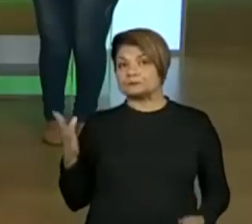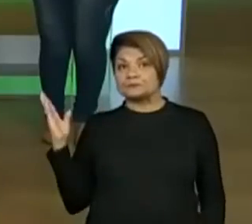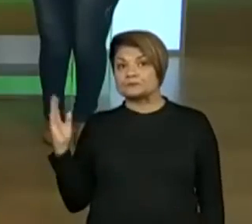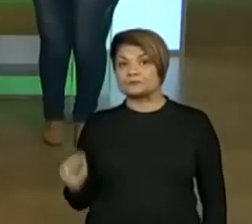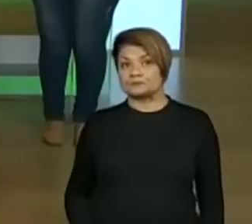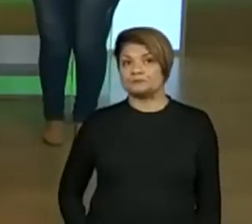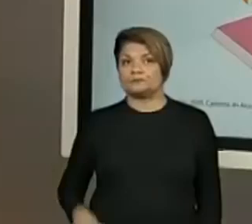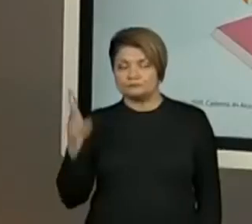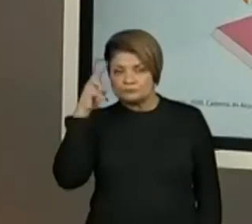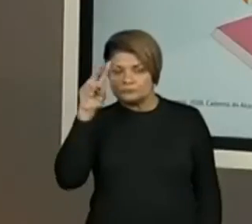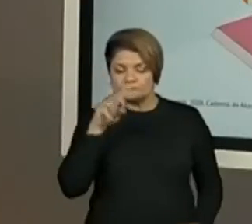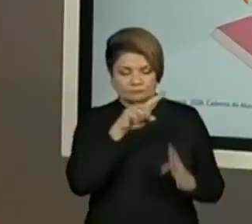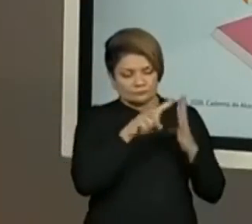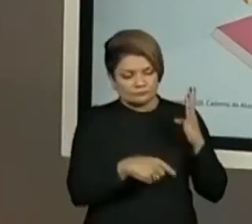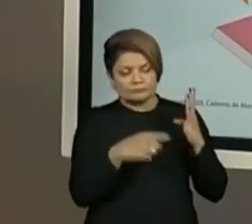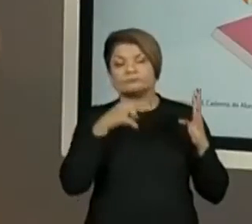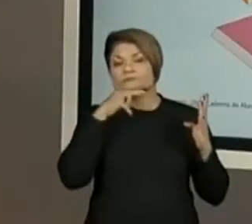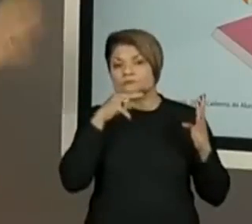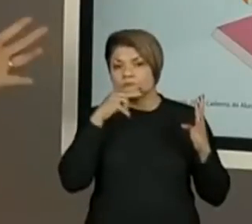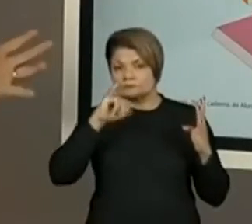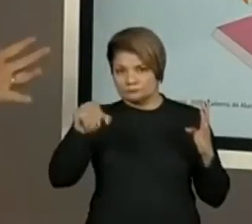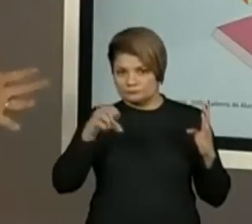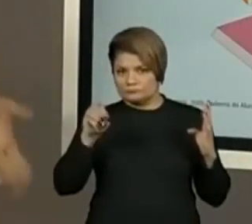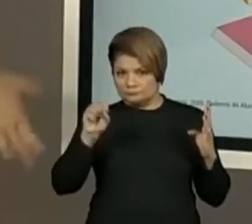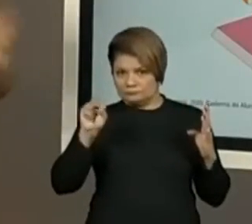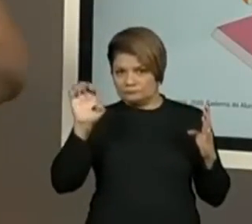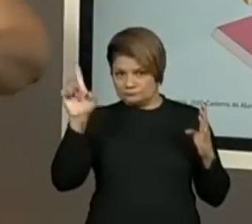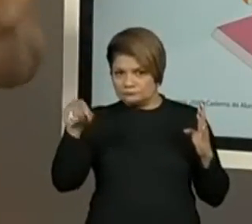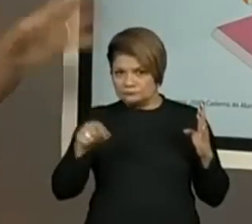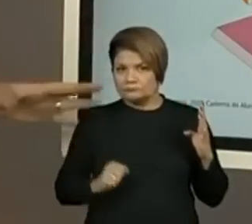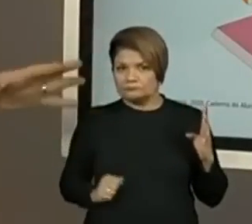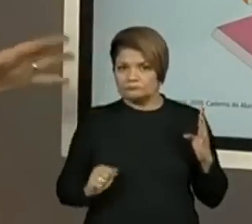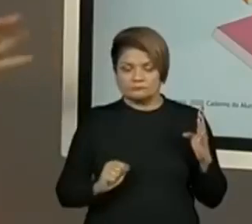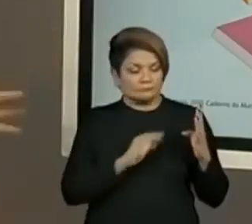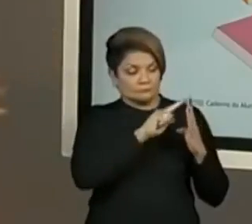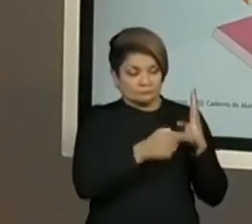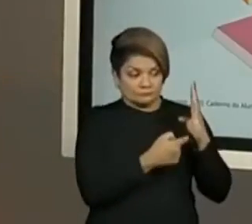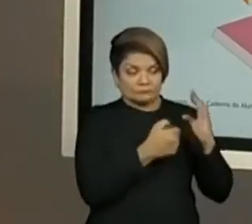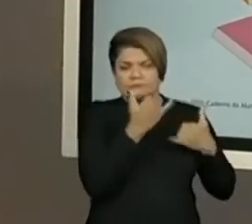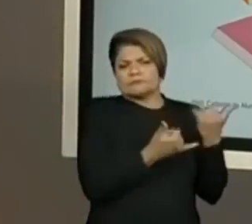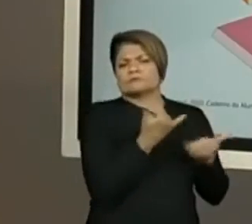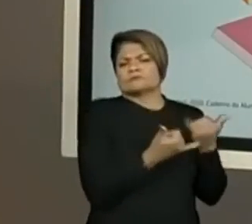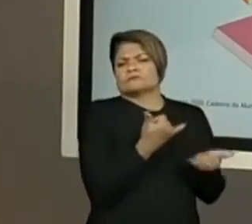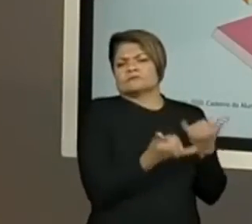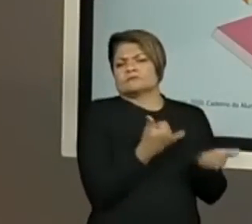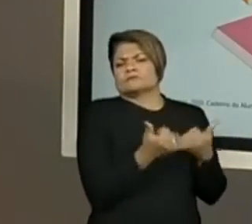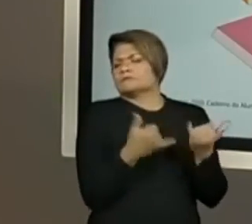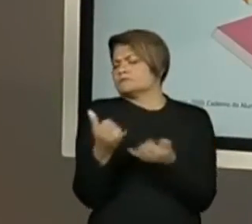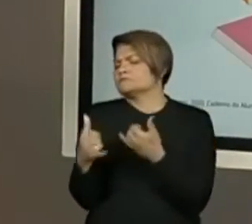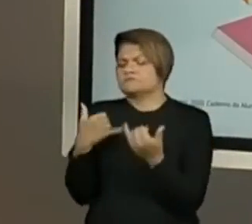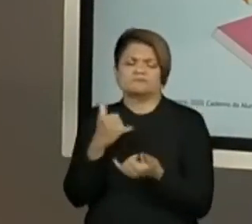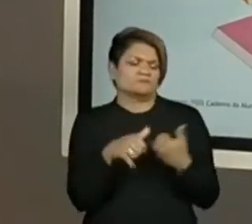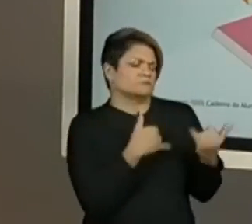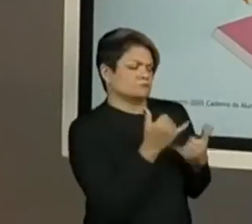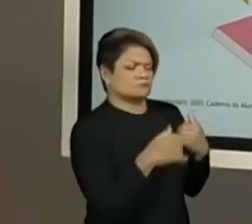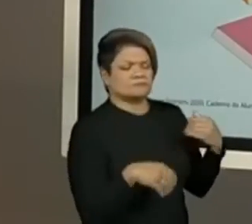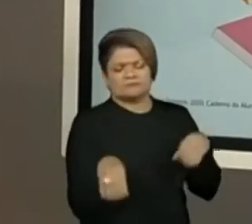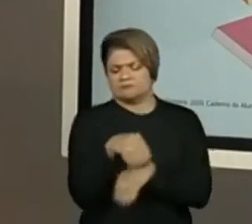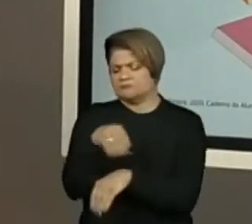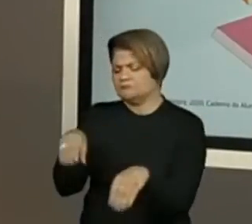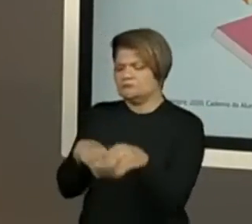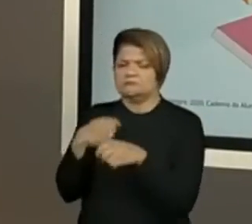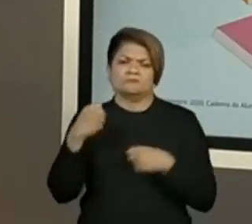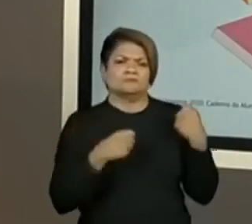quatro netos do seu José? Sim. Né? Eles estavam brincando, eles brincam todos os dias lá com o